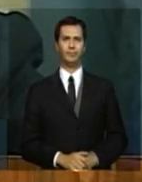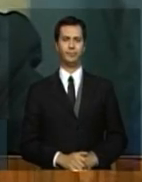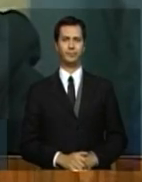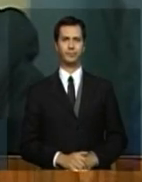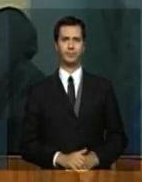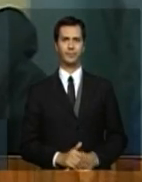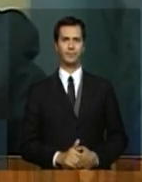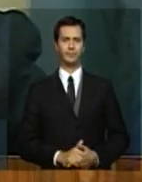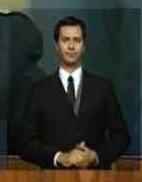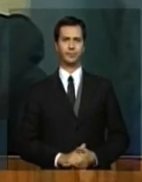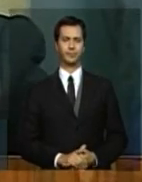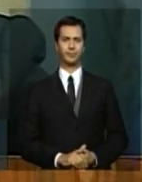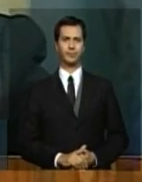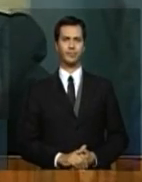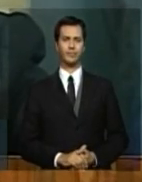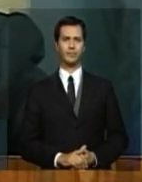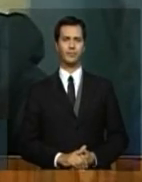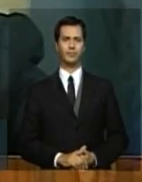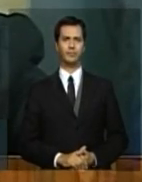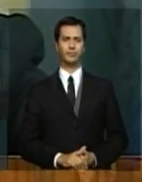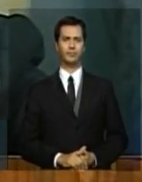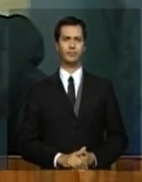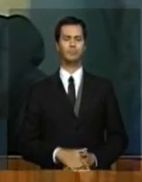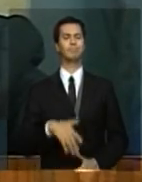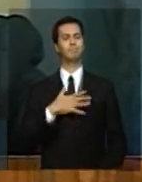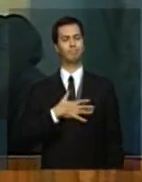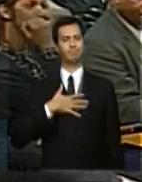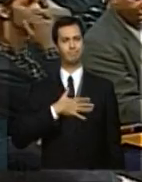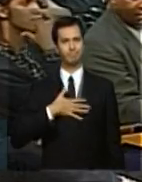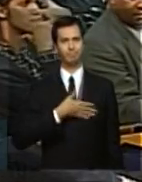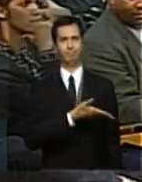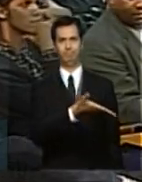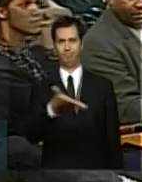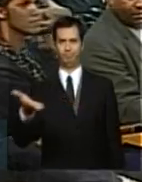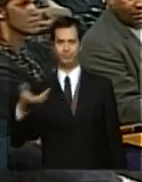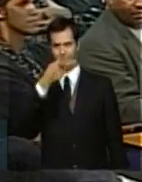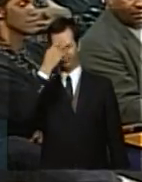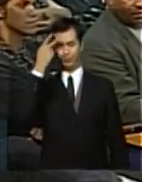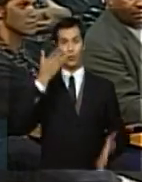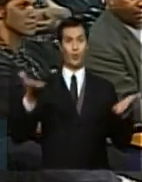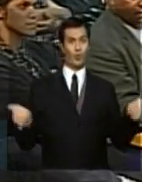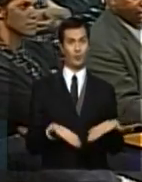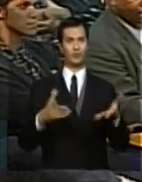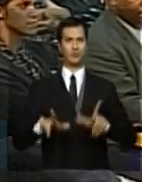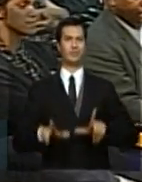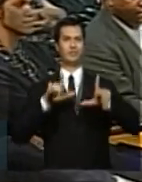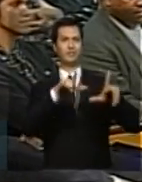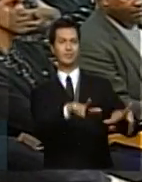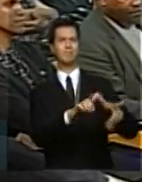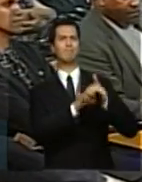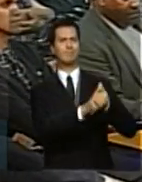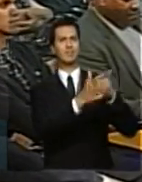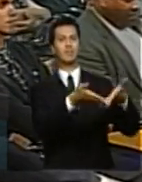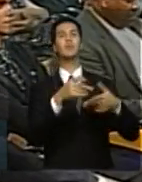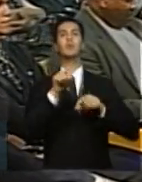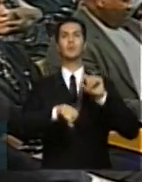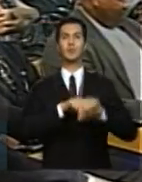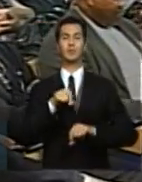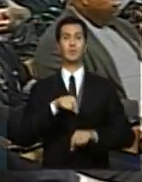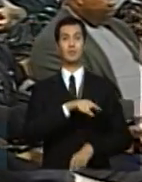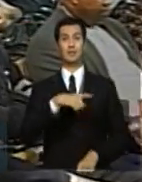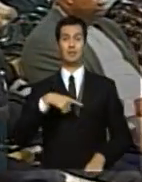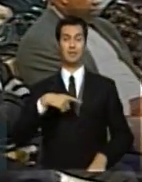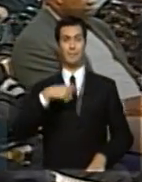eh queridos e queridas premiadas vocês foram premiados entre